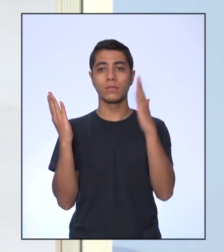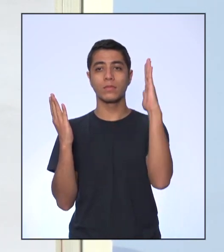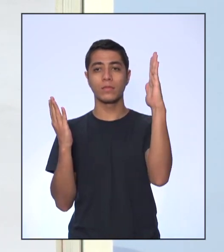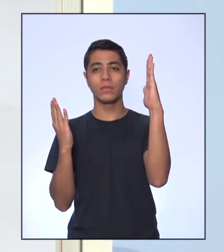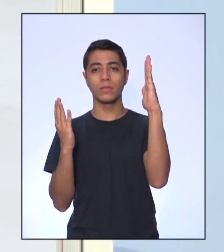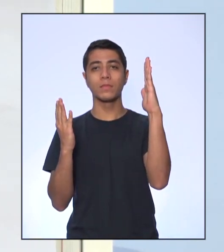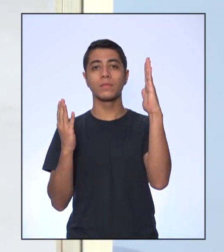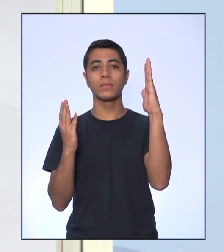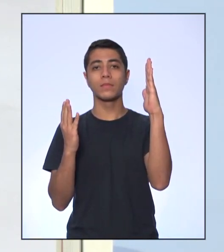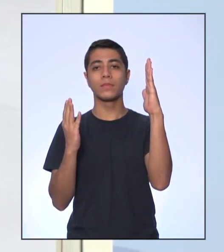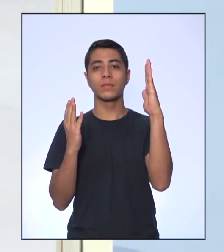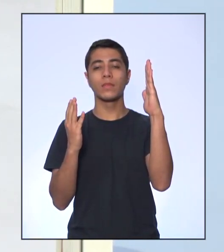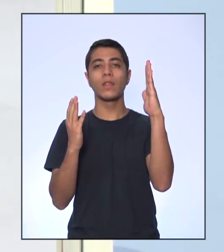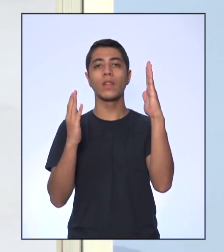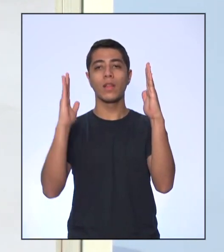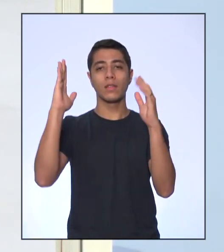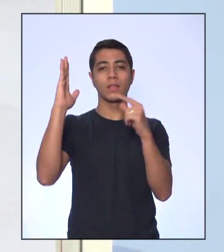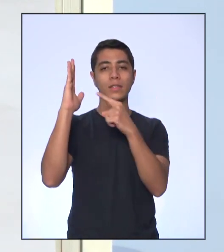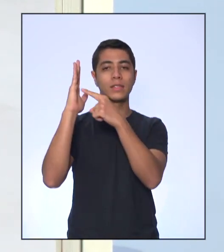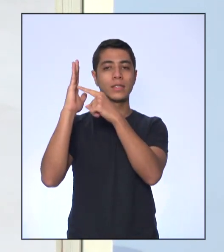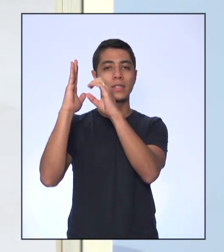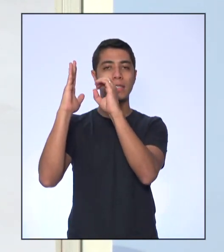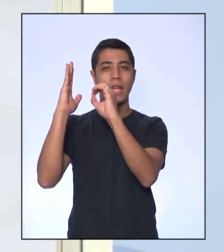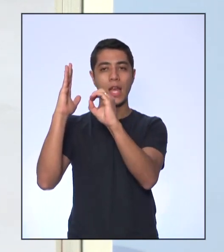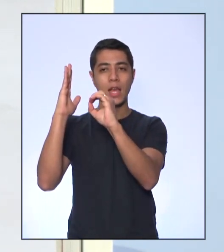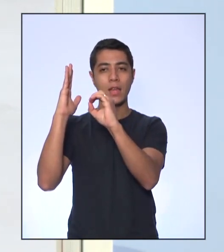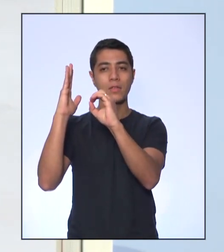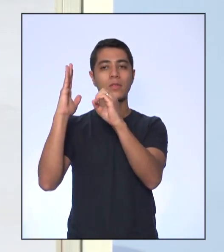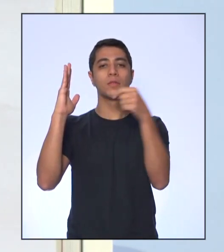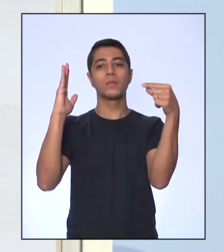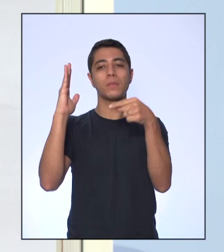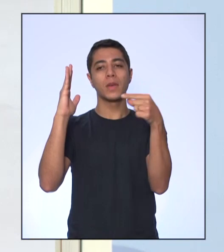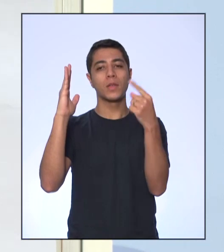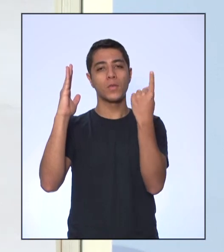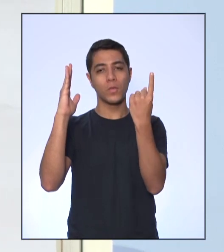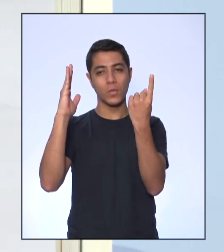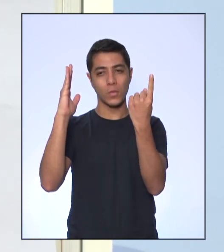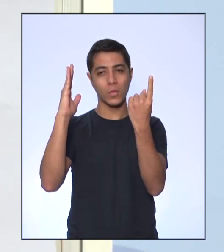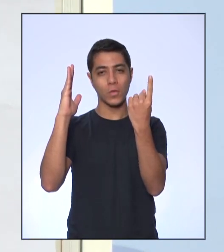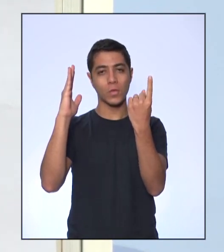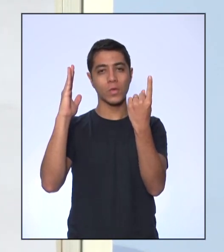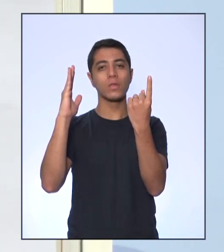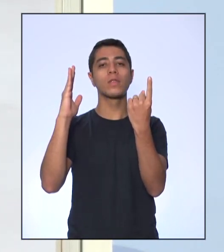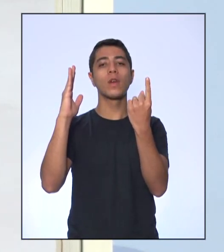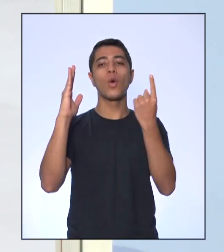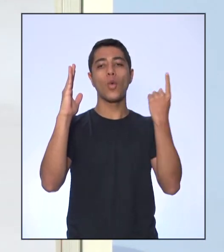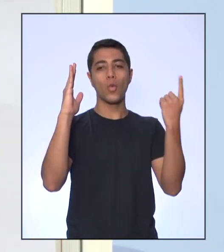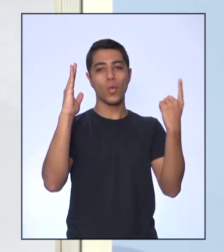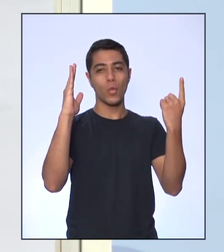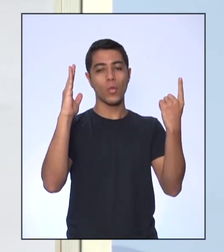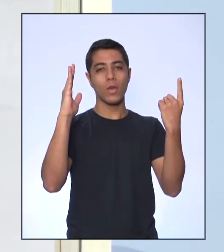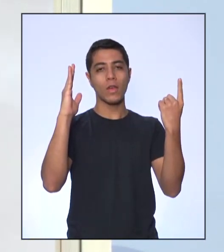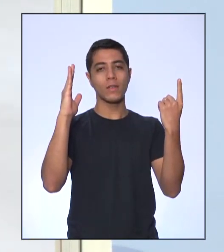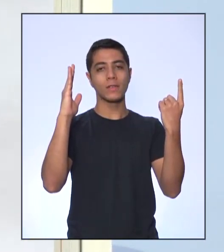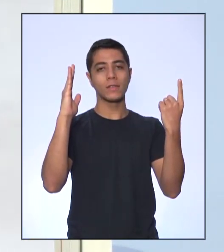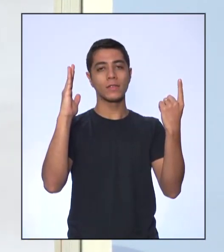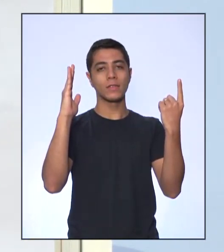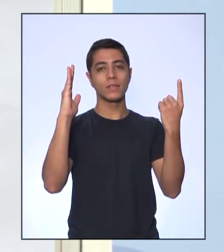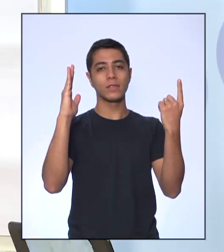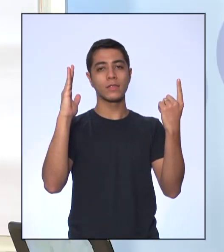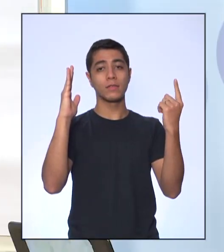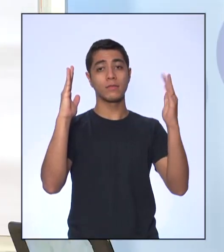1 e 0 é o meu ponto B, 2 E 1 aqui, ó, é o meu